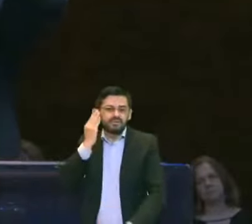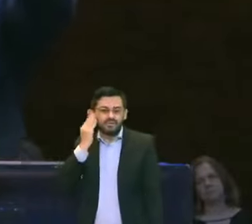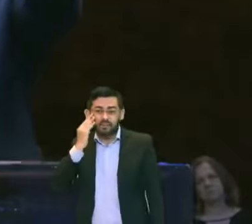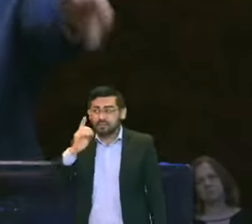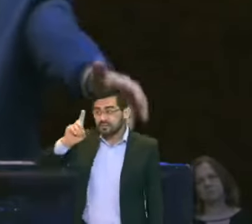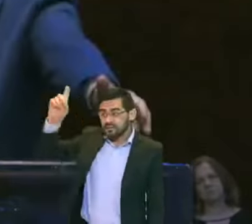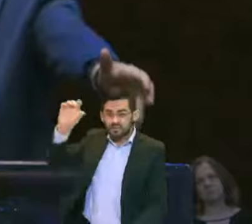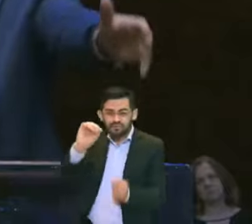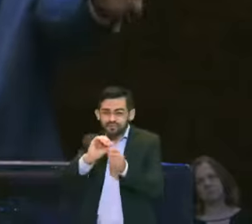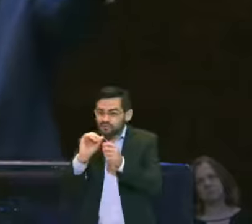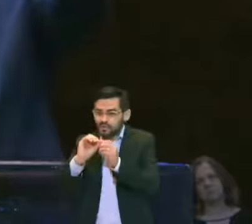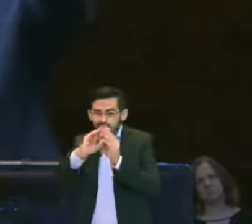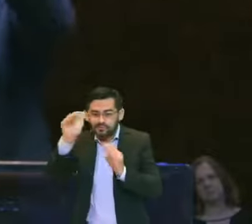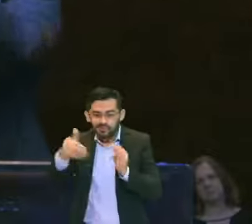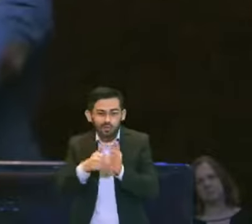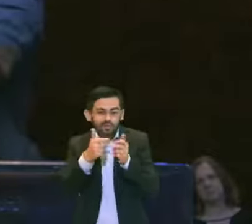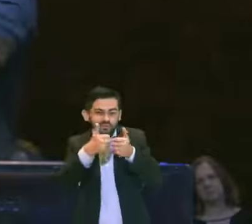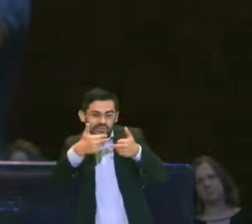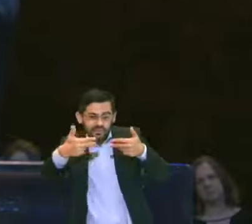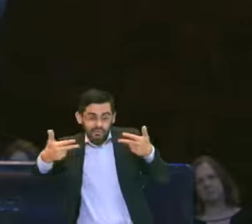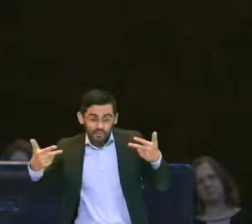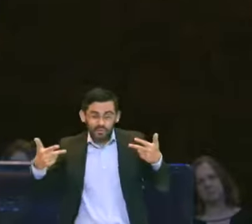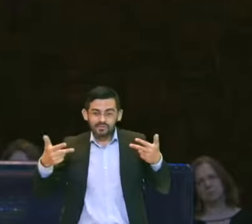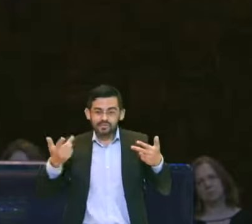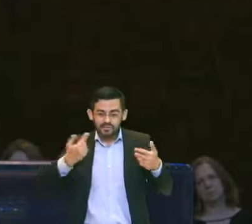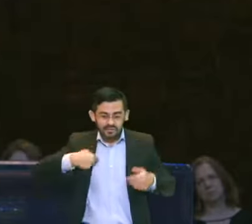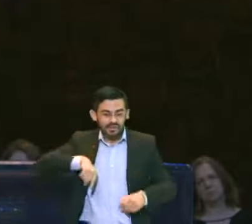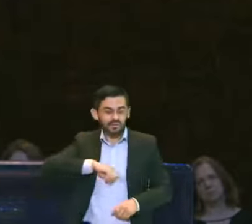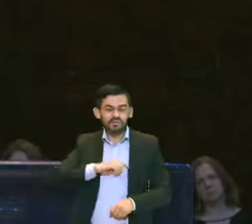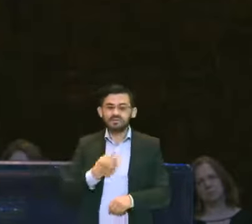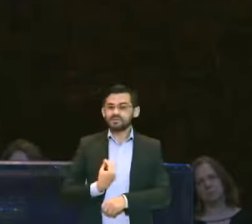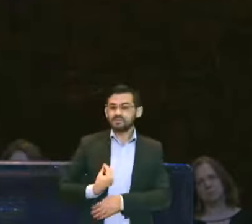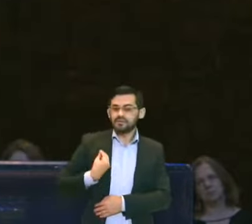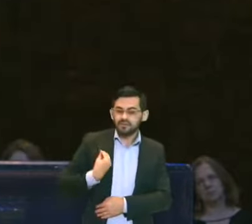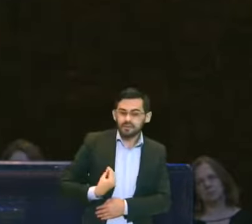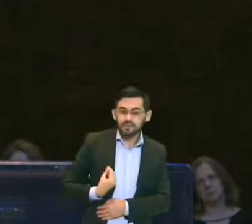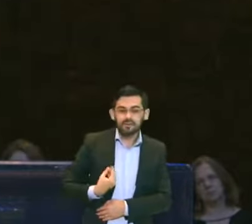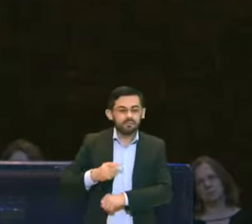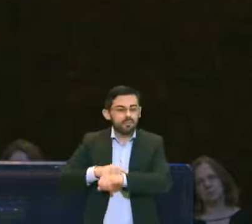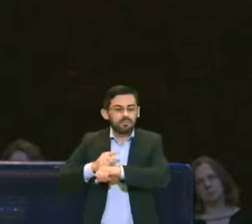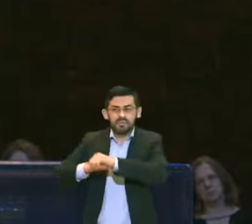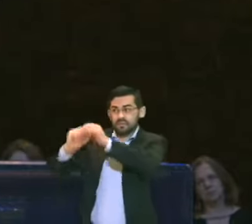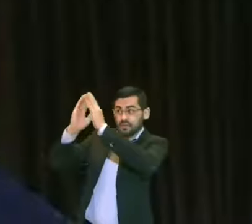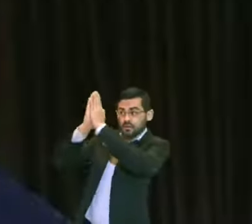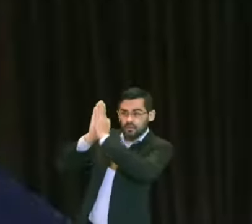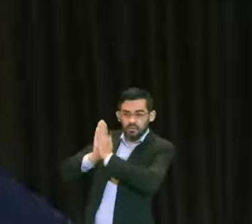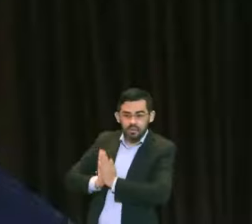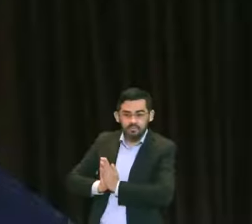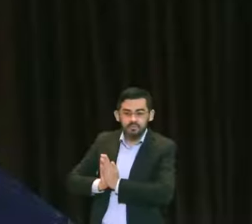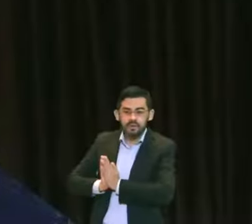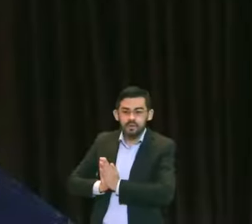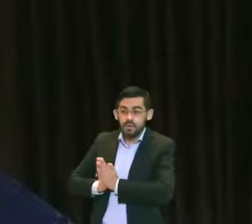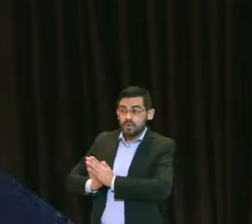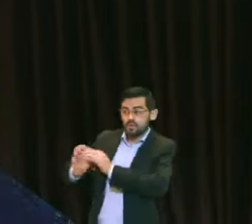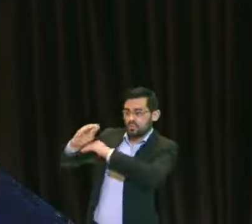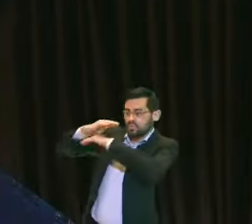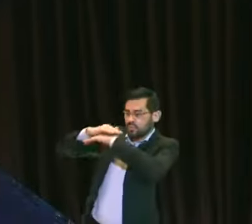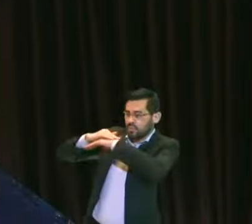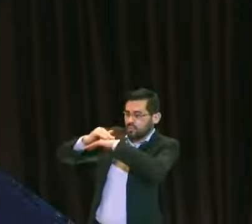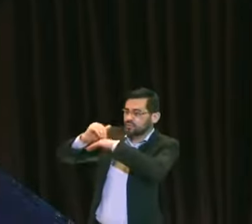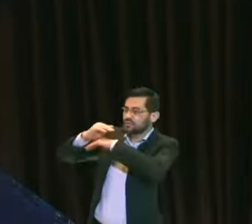ele estabelece tempos e tempos na nossa vida. Quando adoramos, o consolo dele